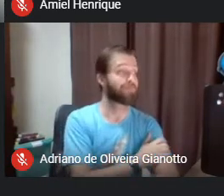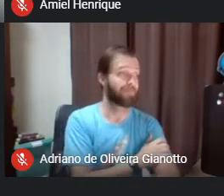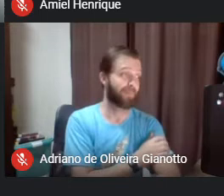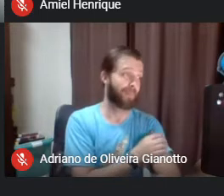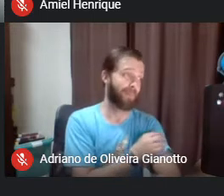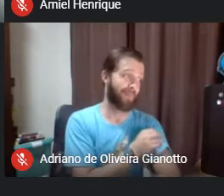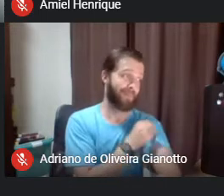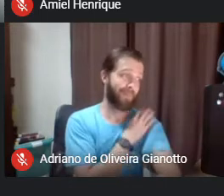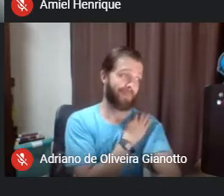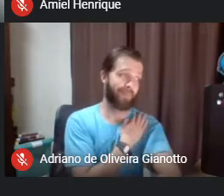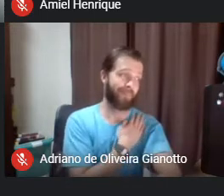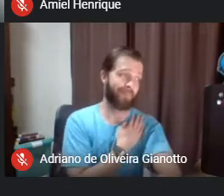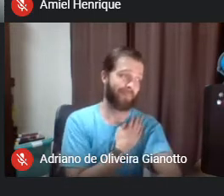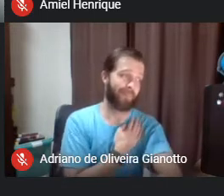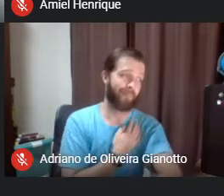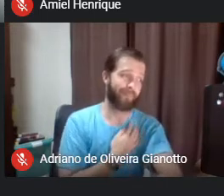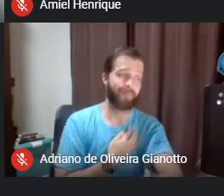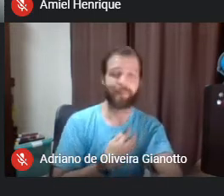Olha esse slide.